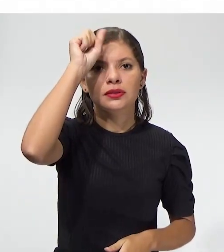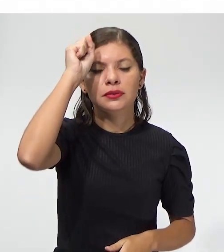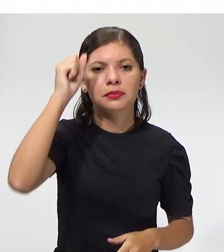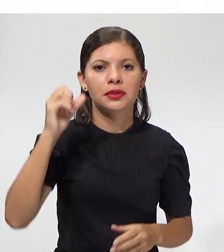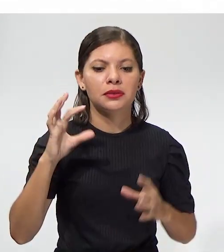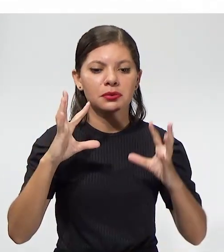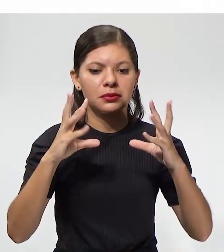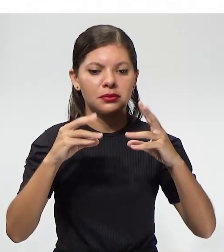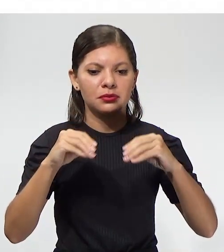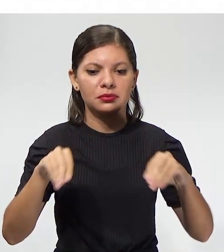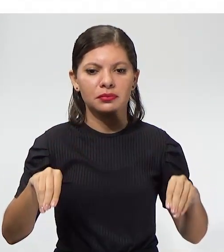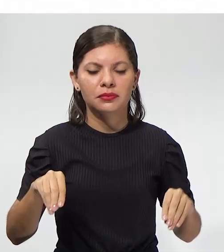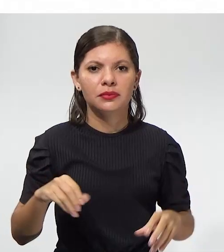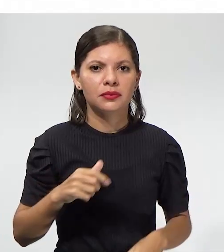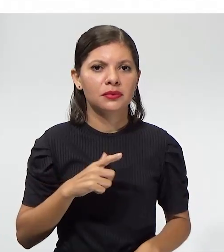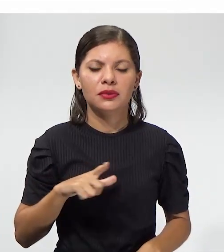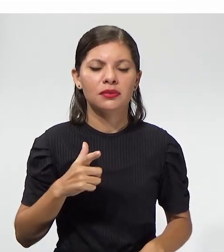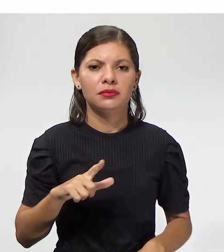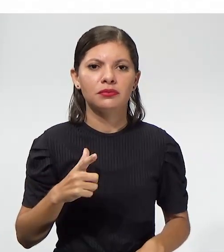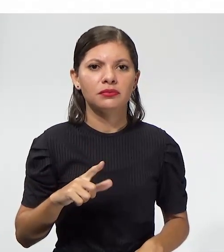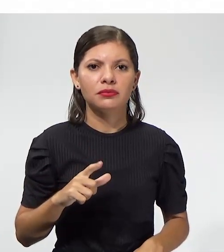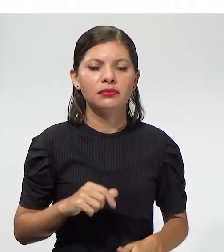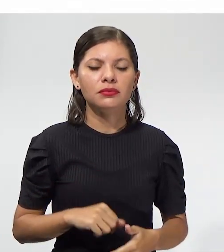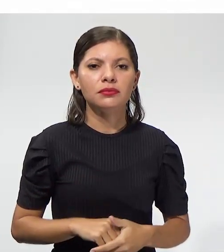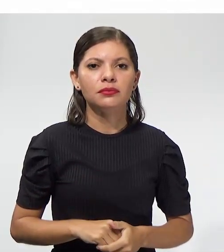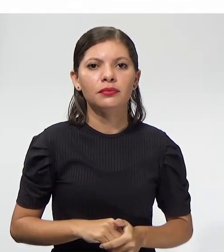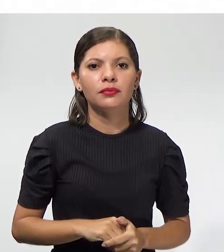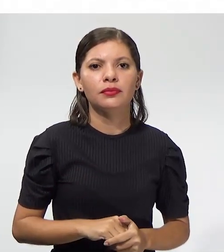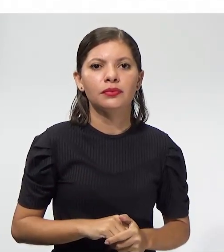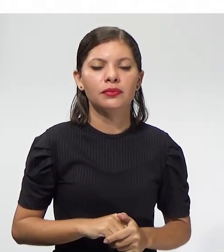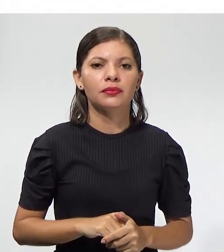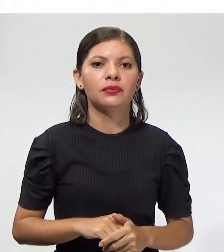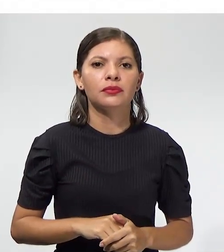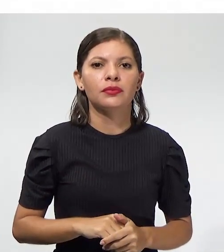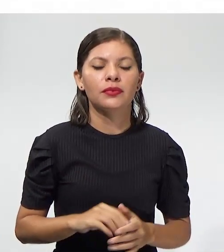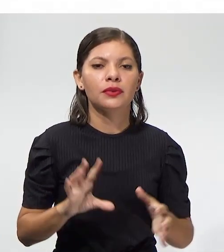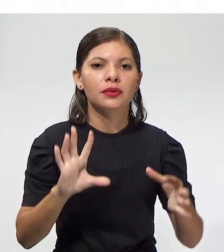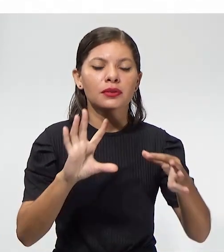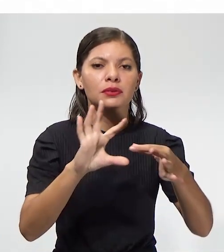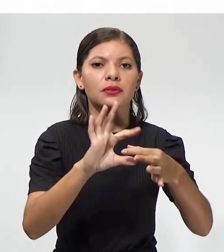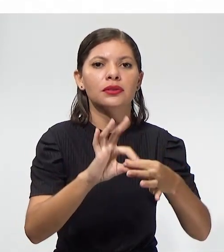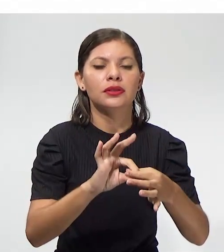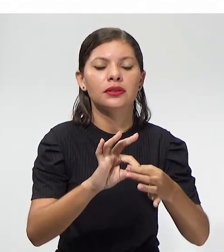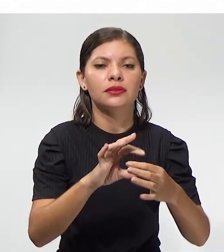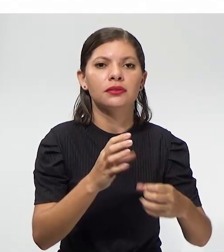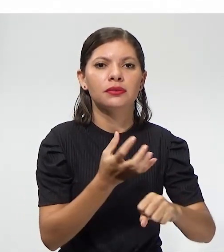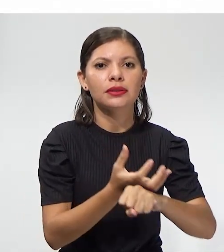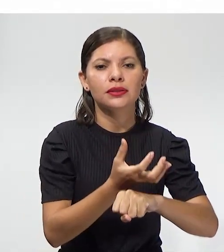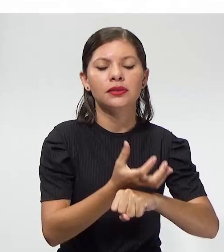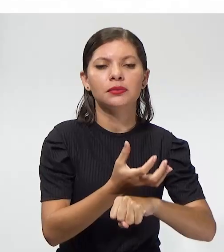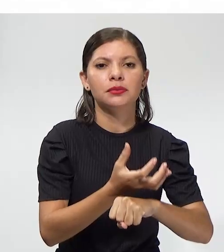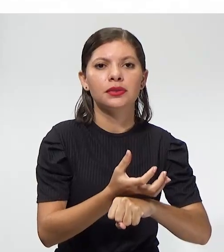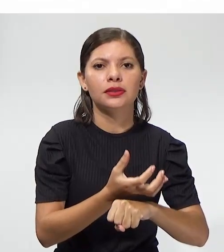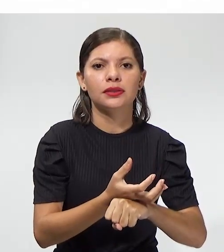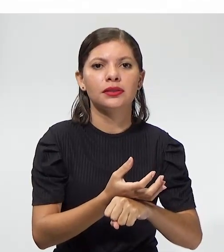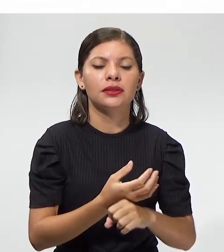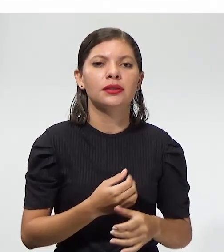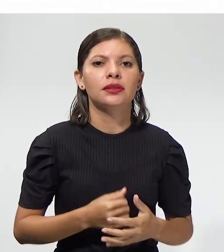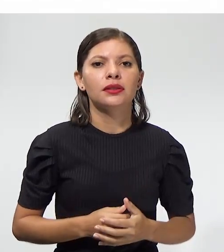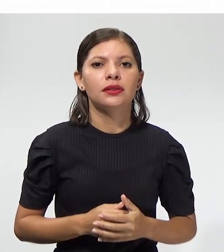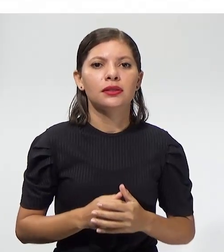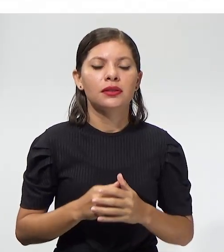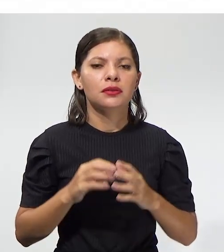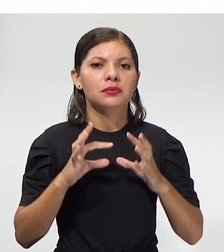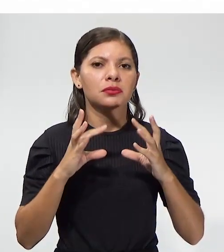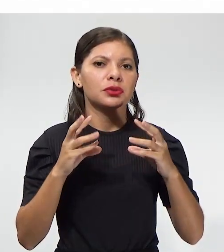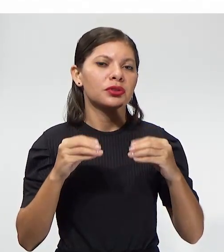acabado. Um outro conceito importante é o conceito de contexto. A disciplina que não mutila o